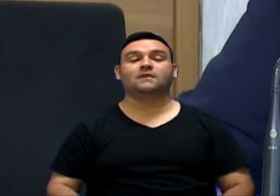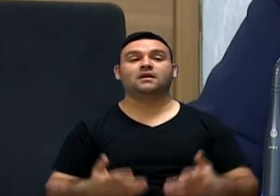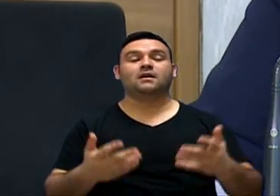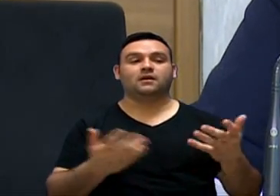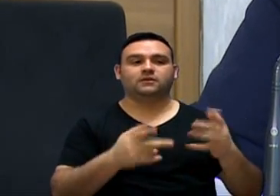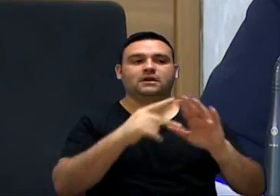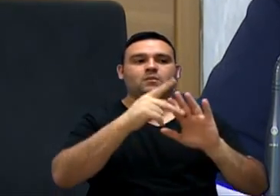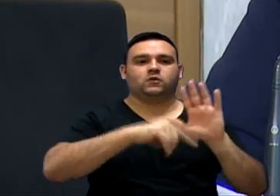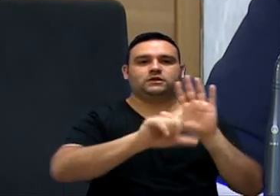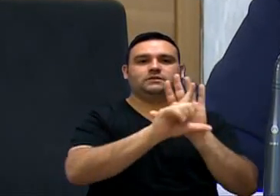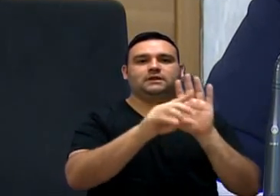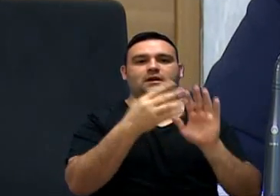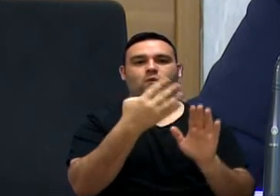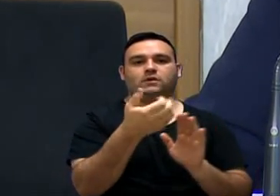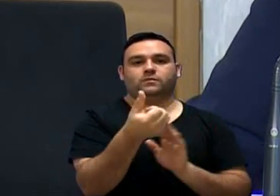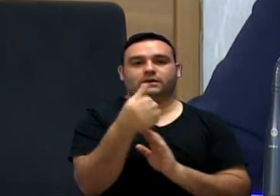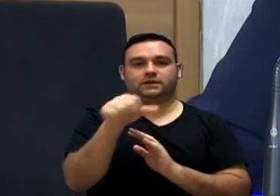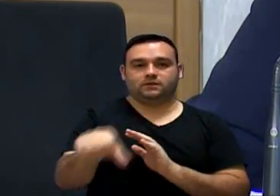Projeto de Lei